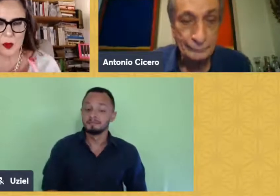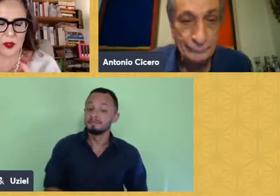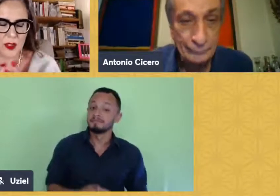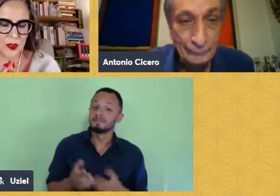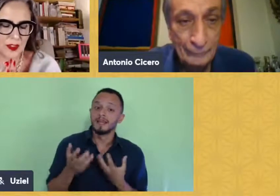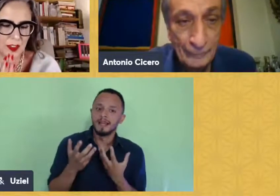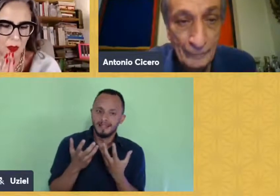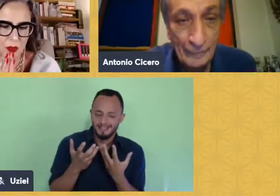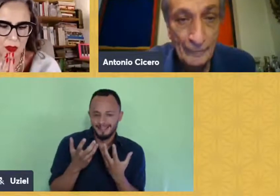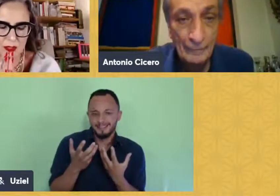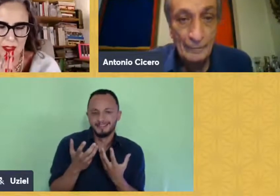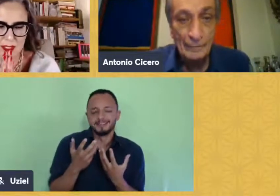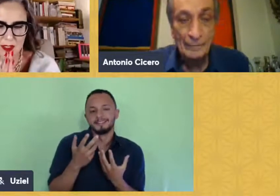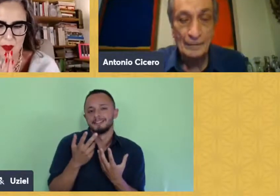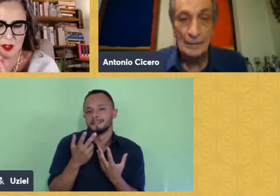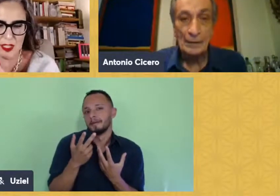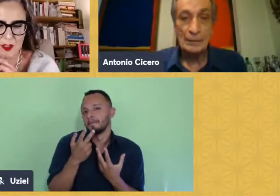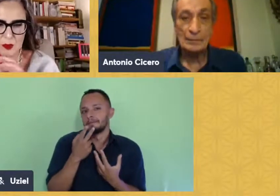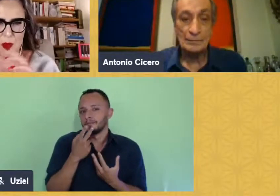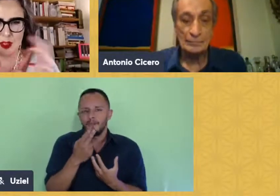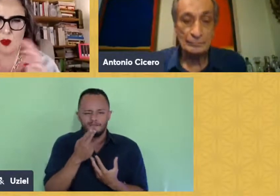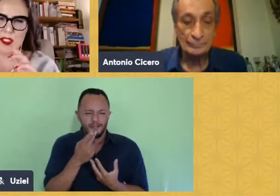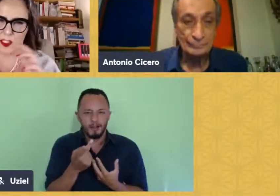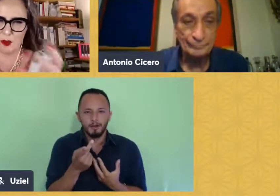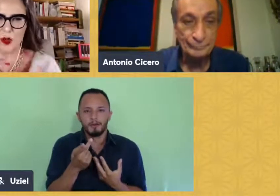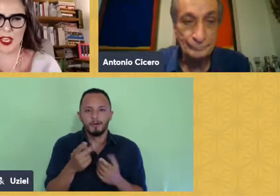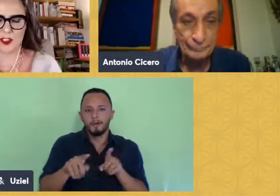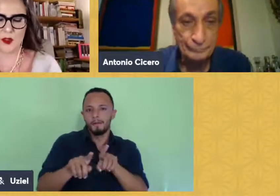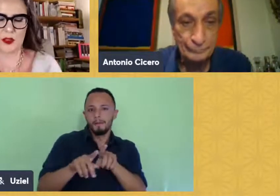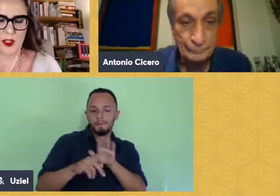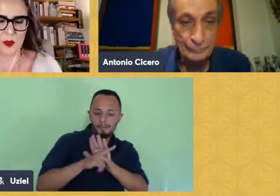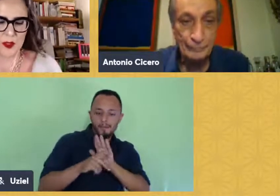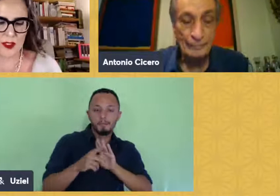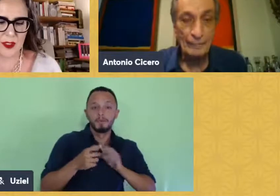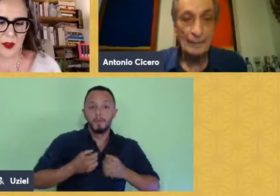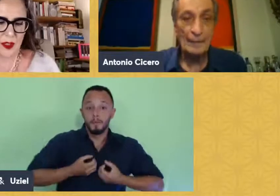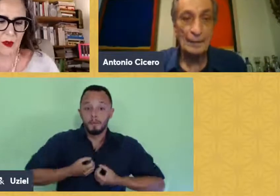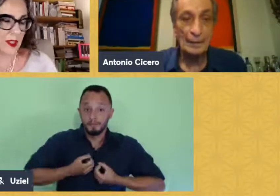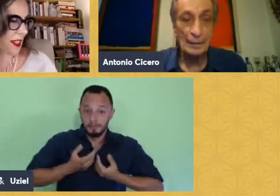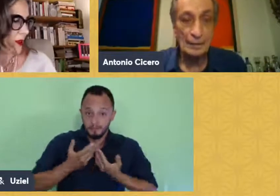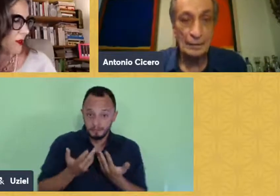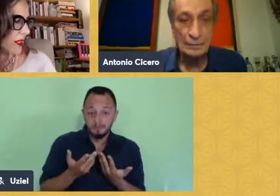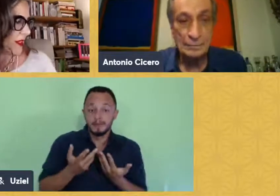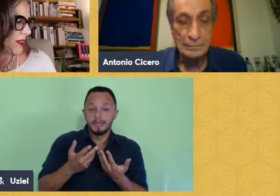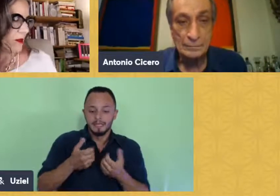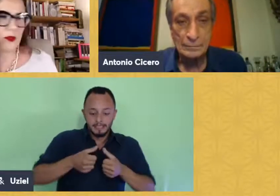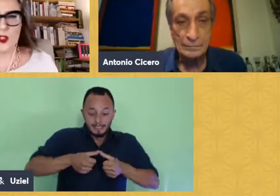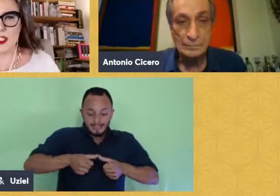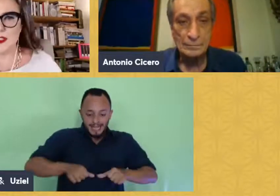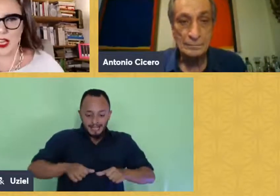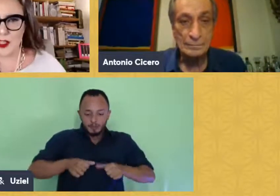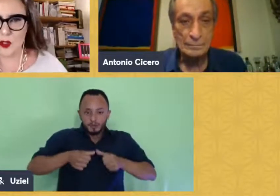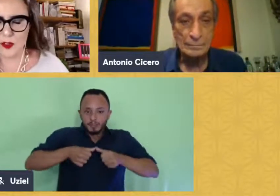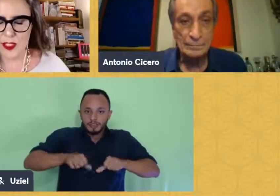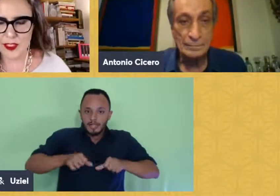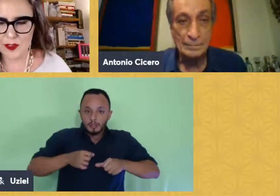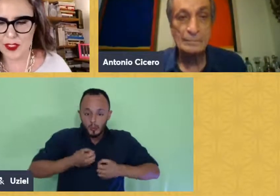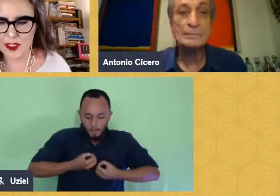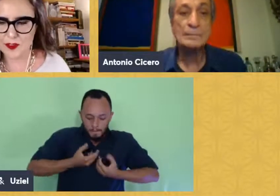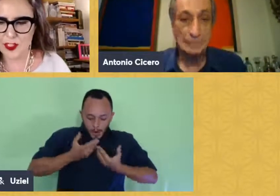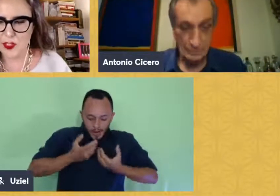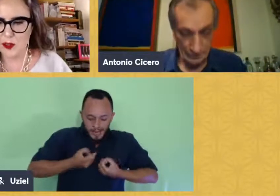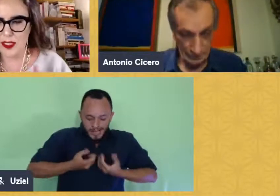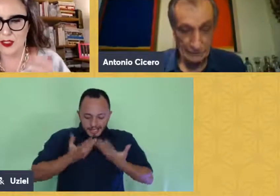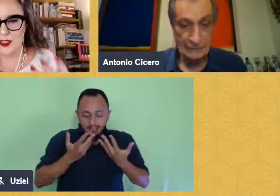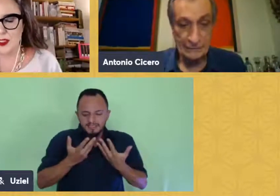resgatar um pouco isso que você falou, Cícero, de um estado poético, né, em oposição a um estado utilitário, acho que foi assim que